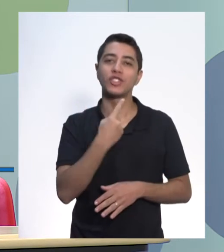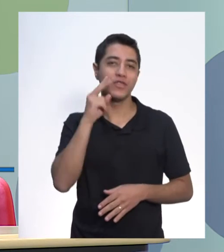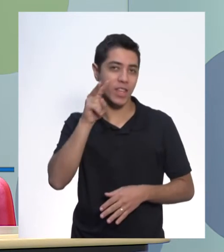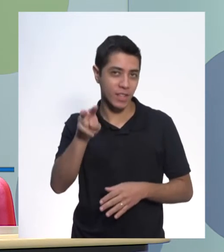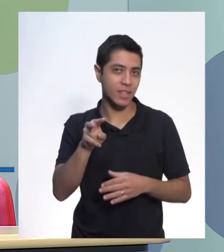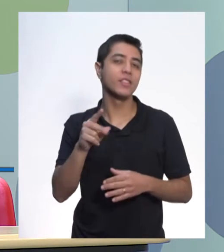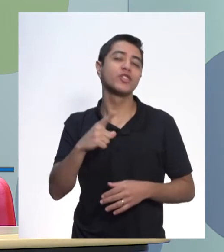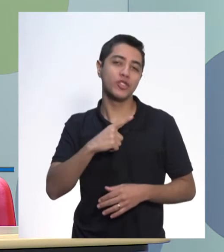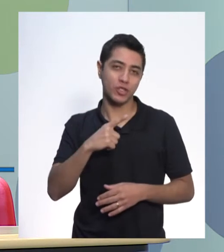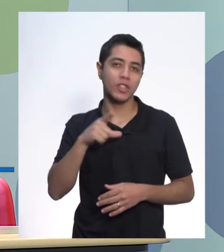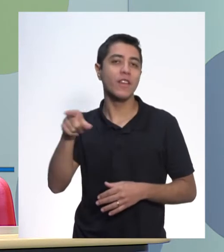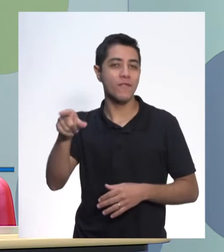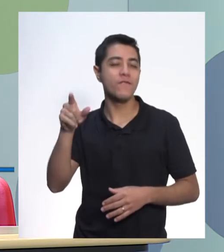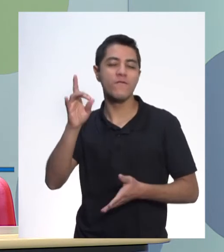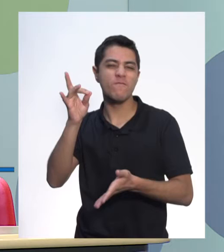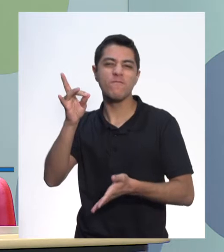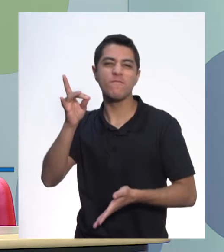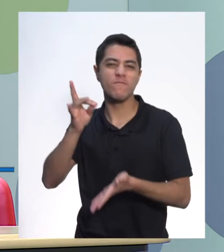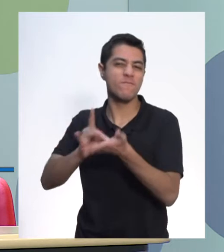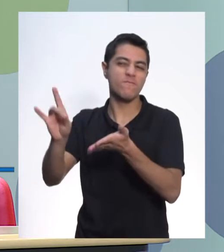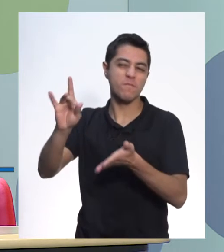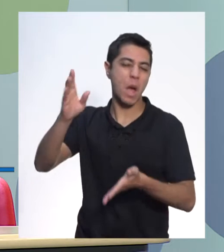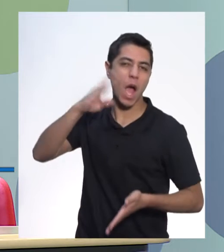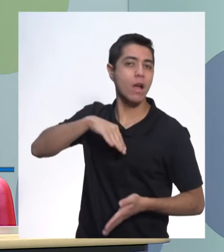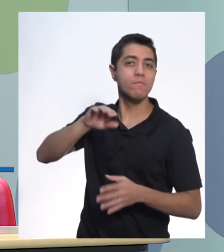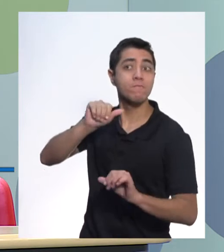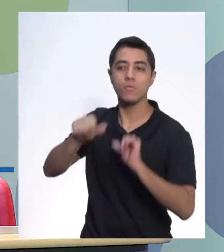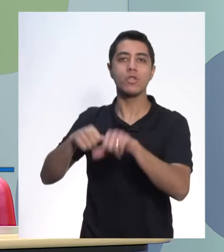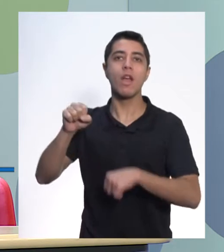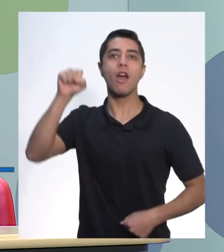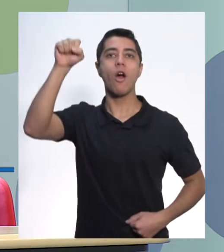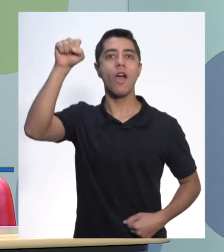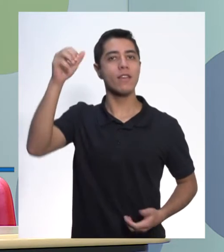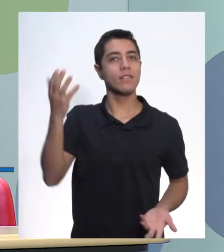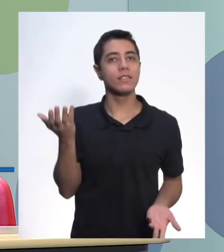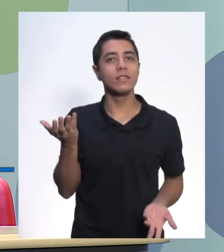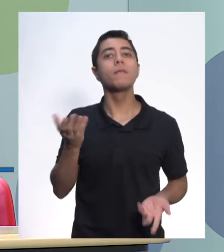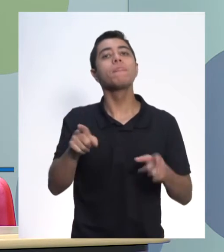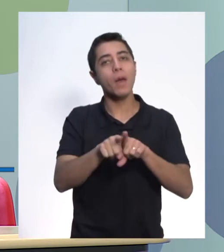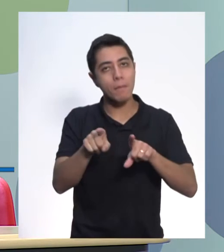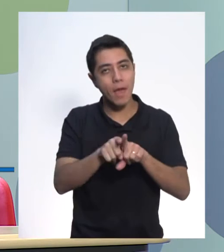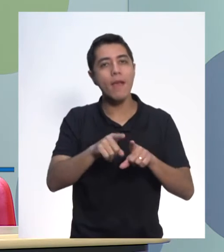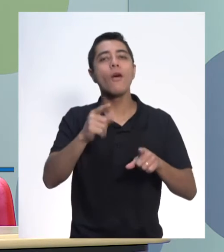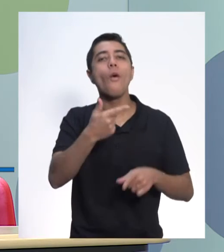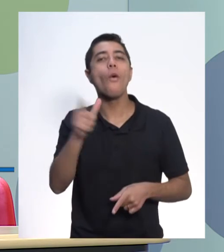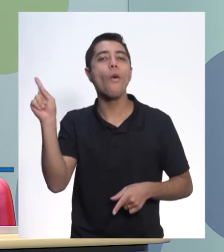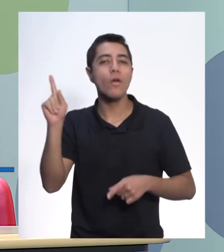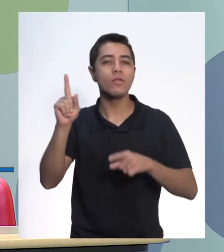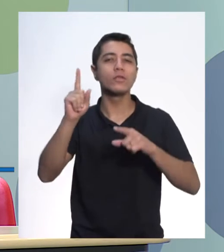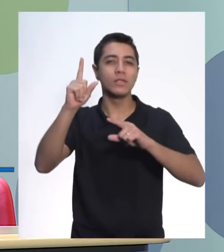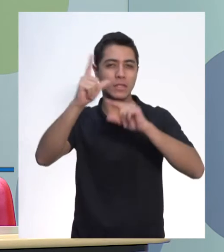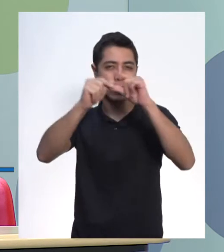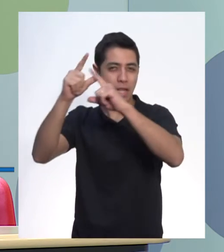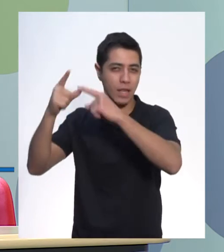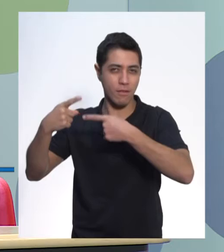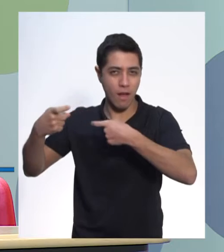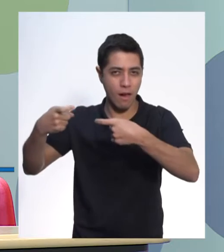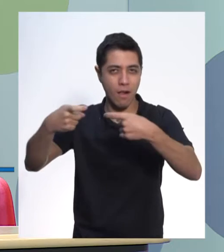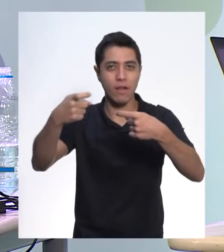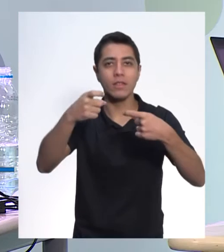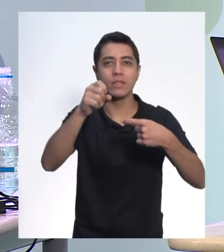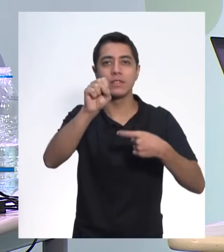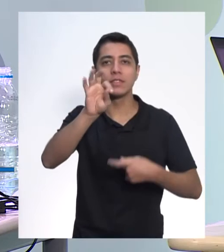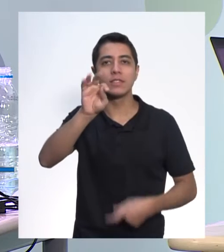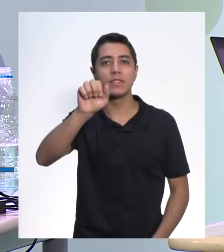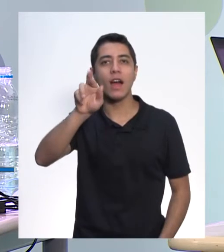Wars, né? Que é uma história clássica. Na verdade, a luta que é representada ali no Star Wars, ela é conduzida de uma forma tão brava que você vai ter vários filmes, uma